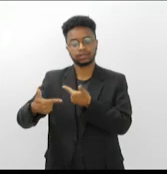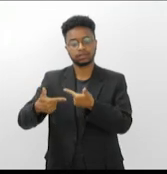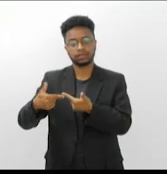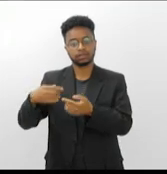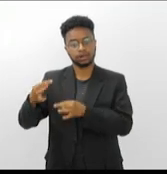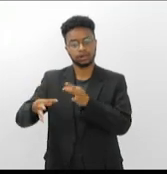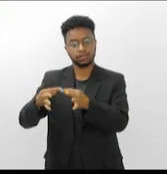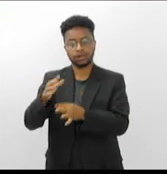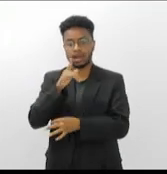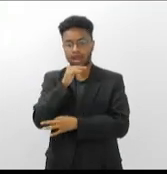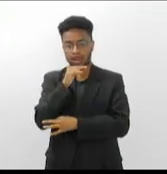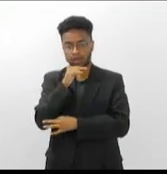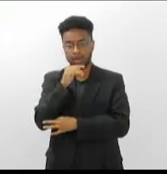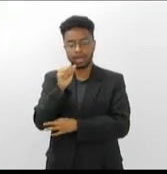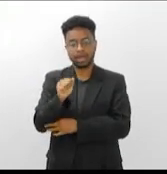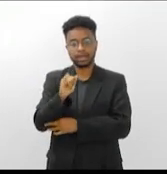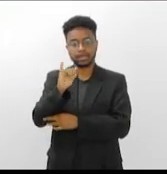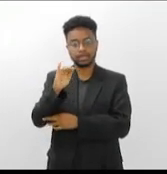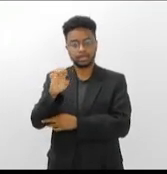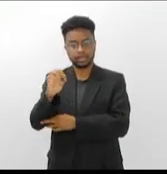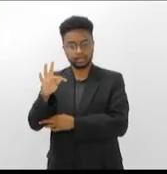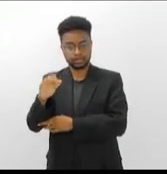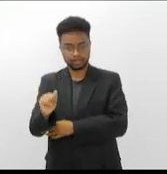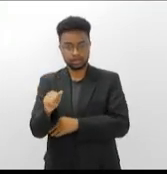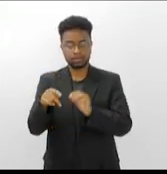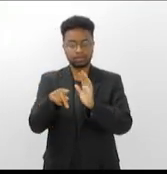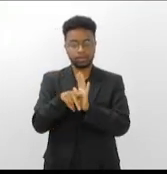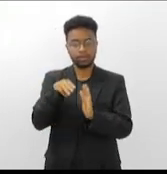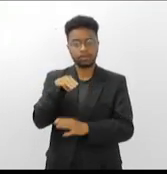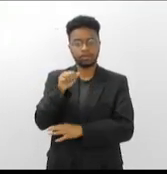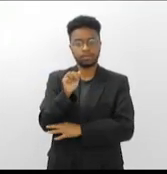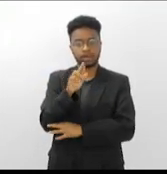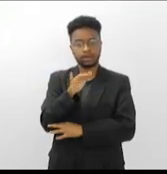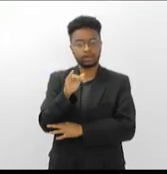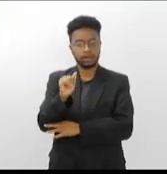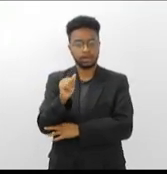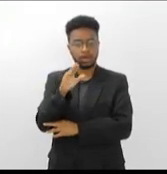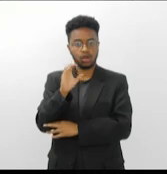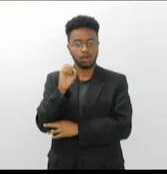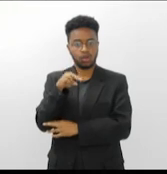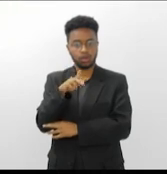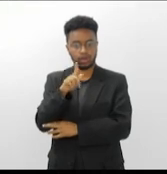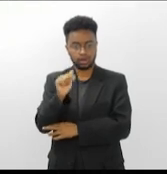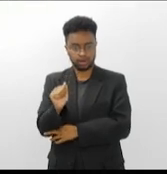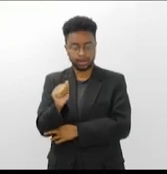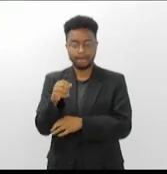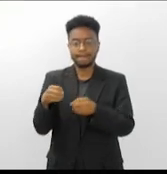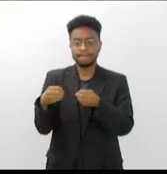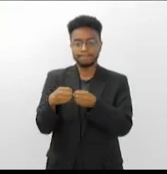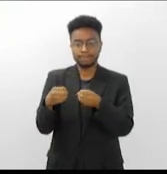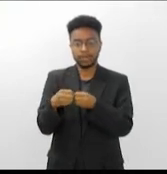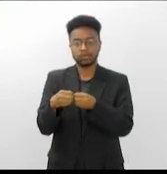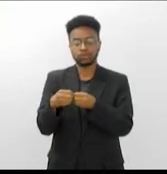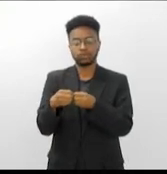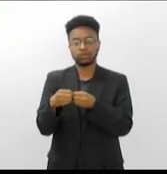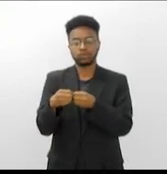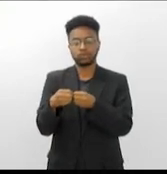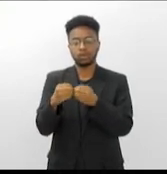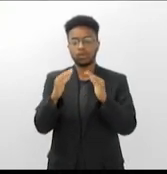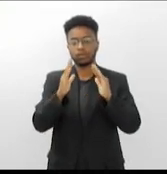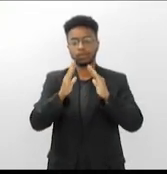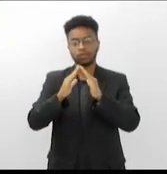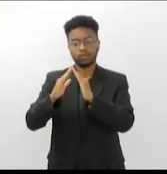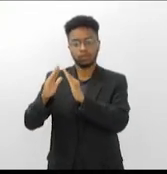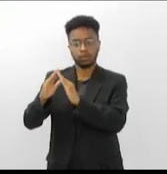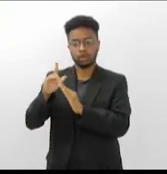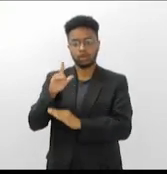ETA, de Maria Conga, ou Vila Esperança, que fica ali, ao lado do complexo habitacional